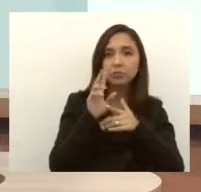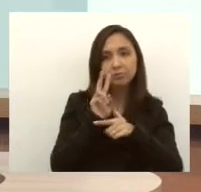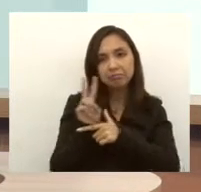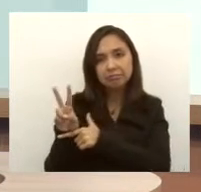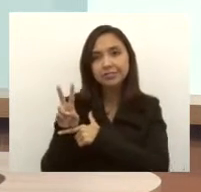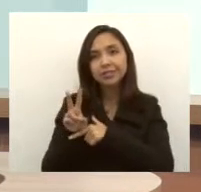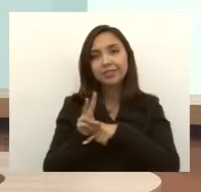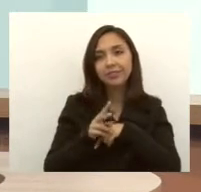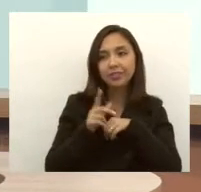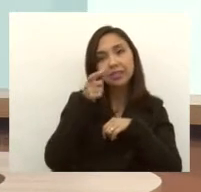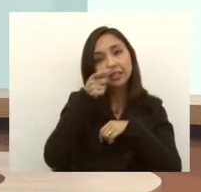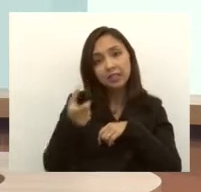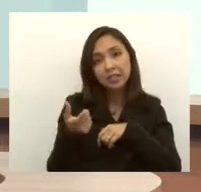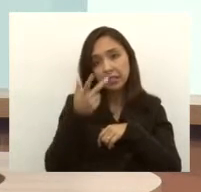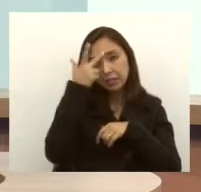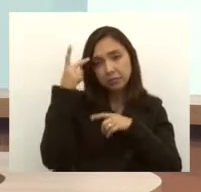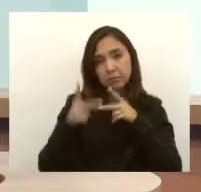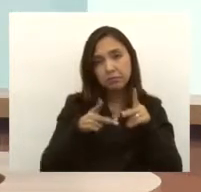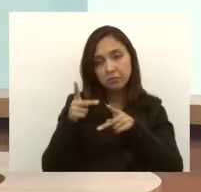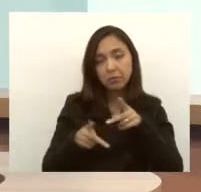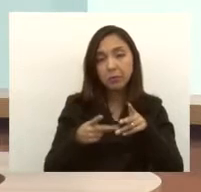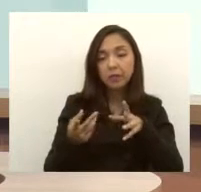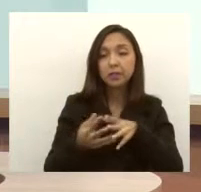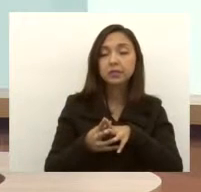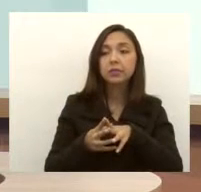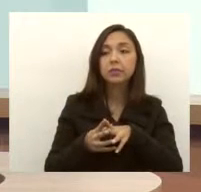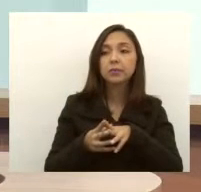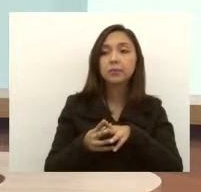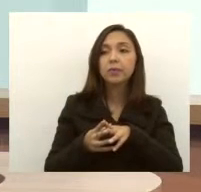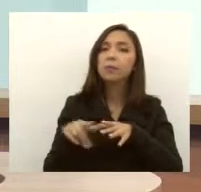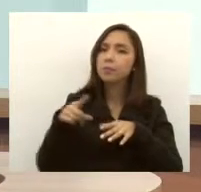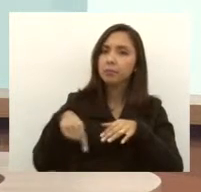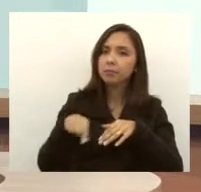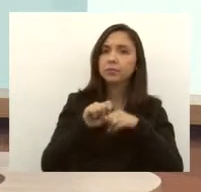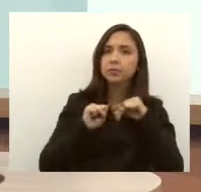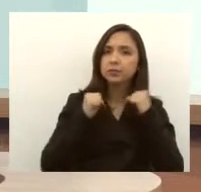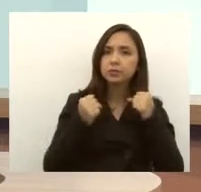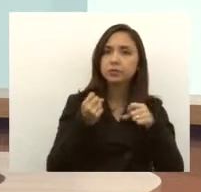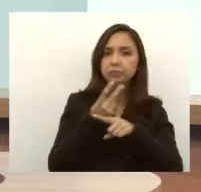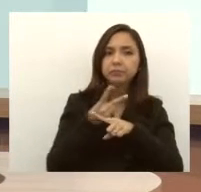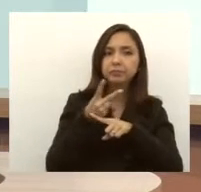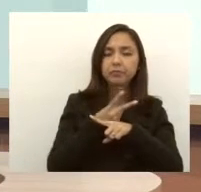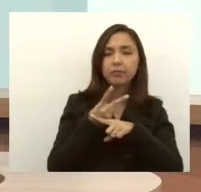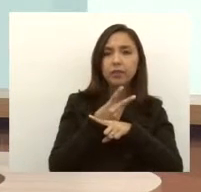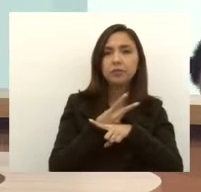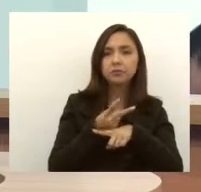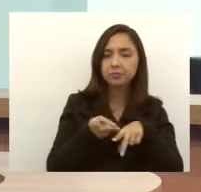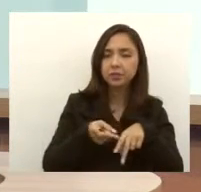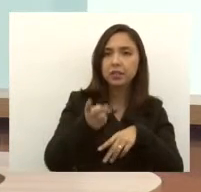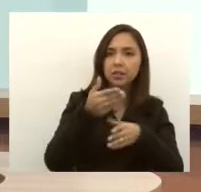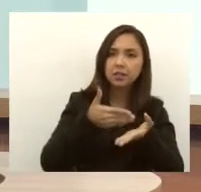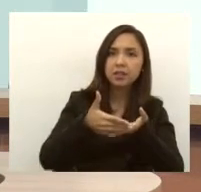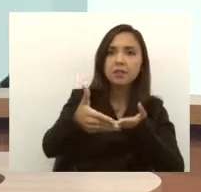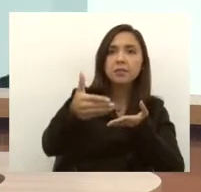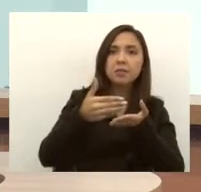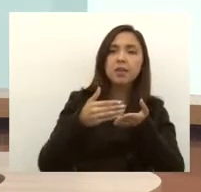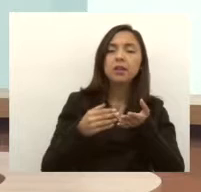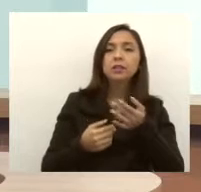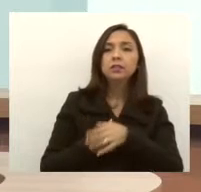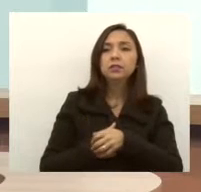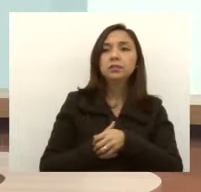né? Que não existe mais hoje isso aqui na cidade, mas a gente vai procurar, nessa caminhada, talvez,